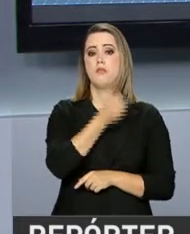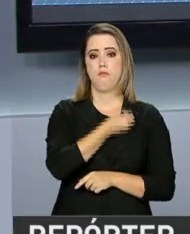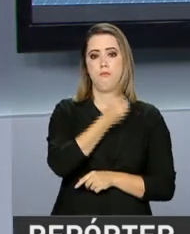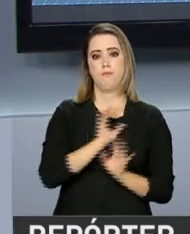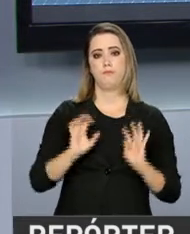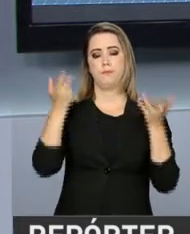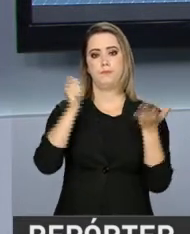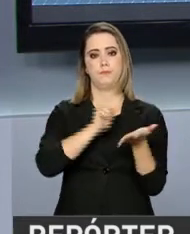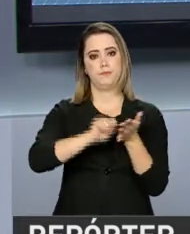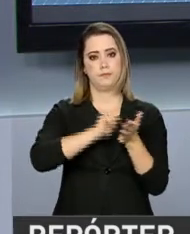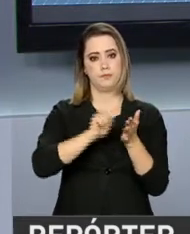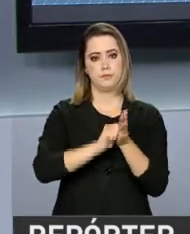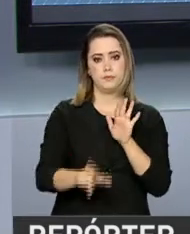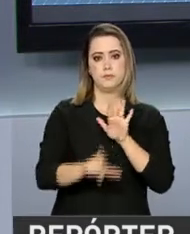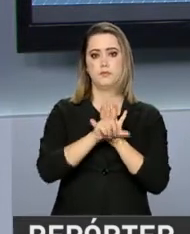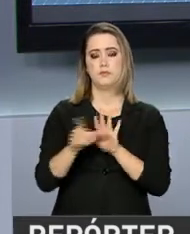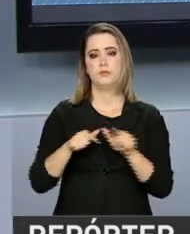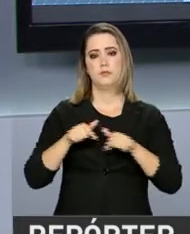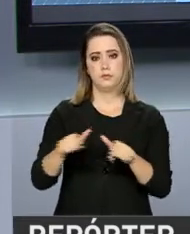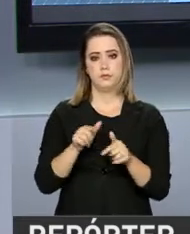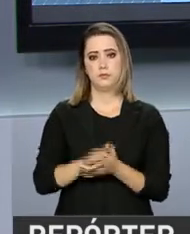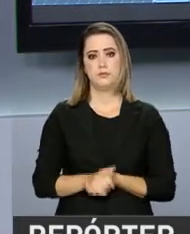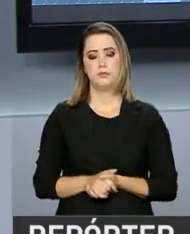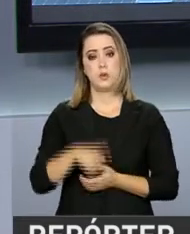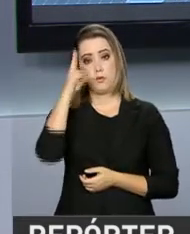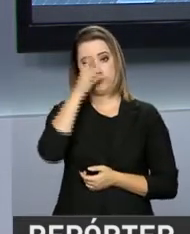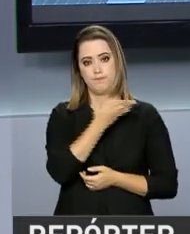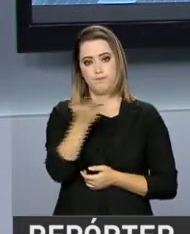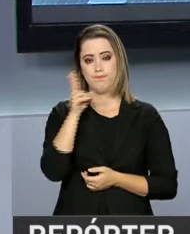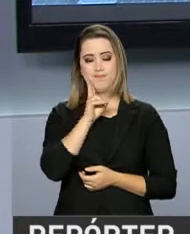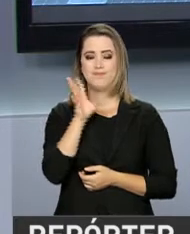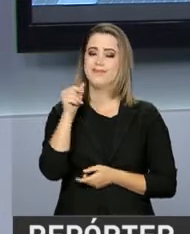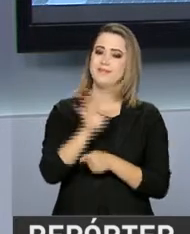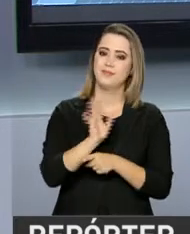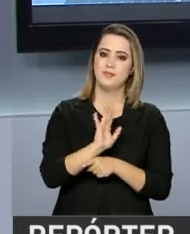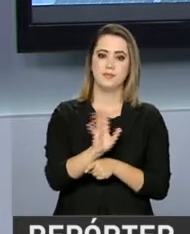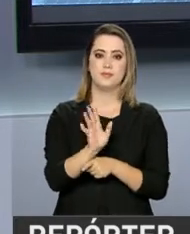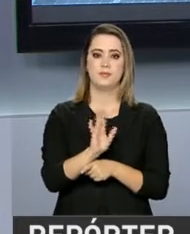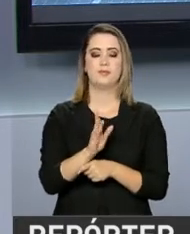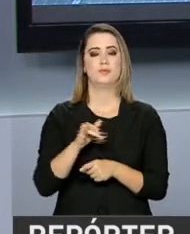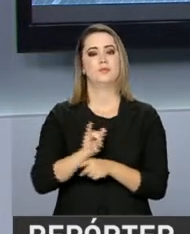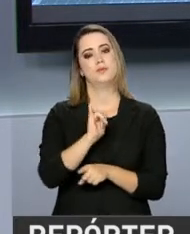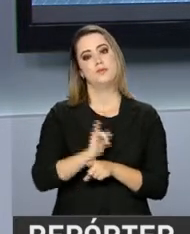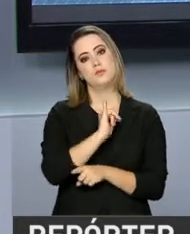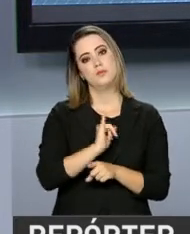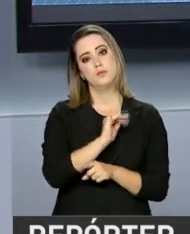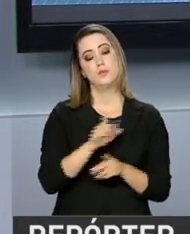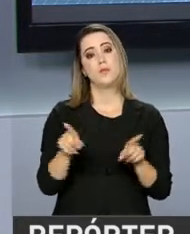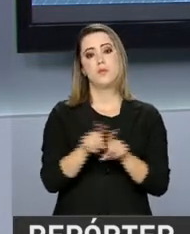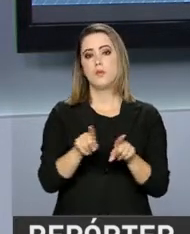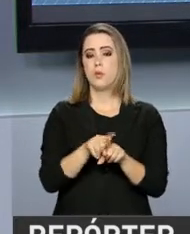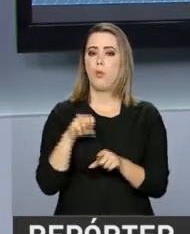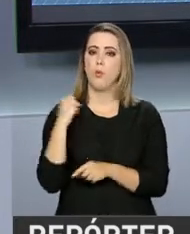de sanção da lei de modernização trabalhista lembrando que você pode rever todas as reportagens em nosso canal no youtube